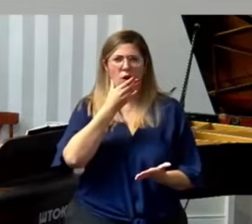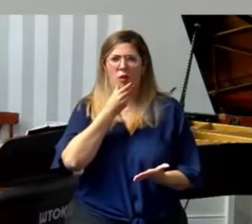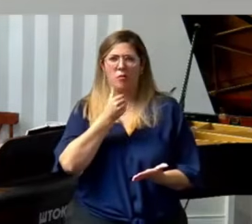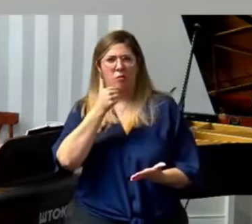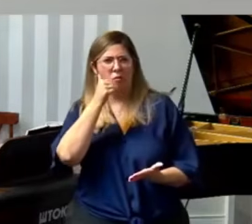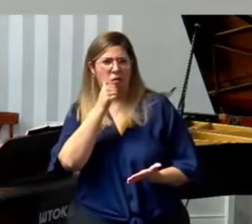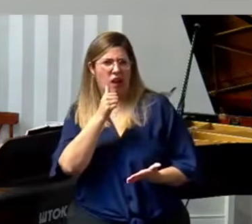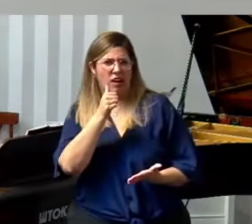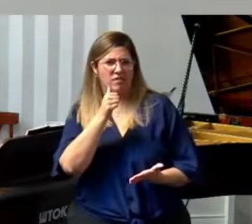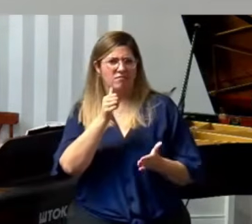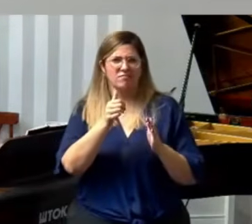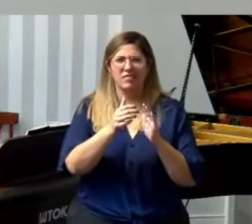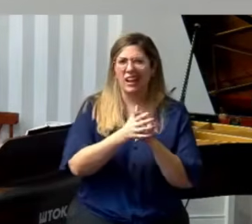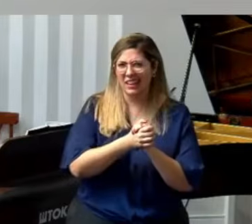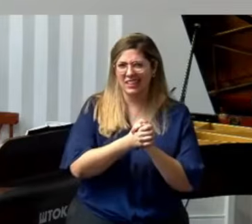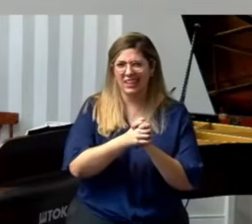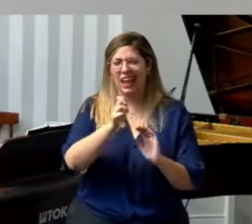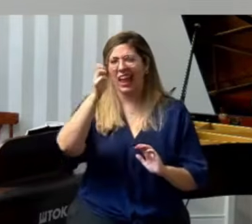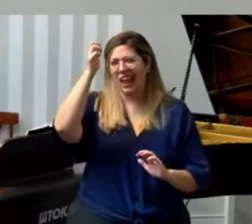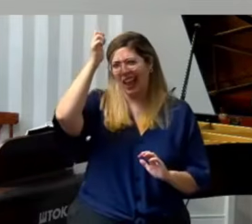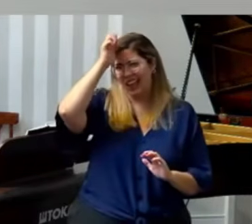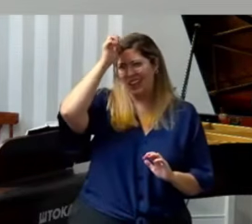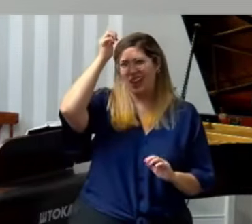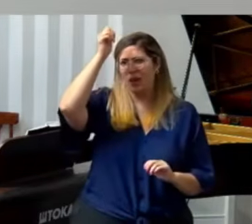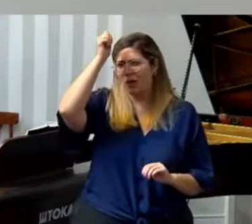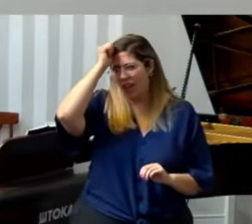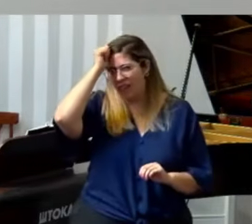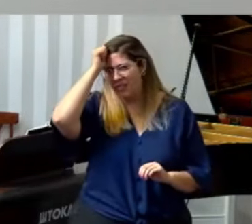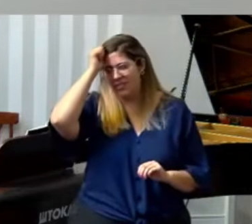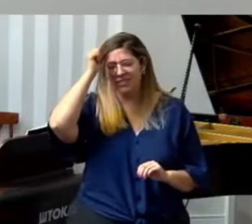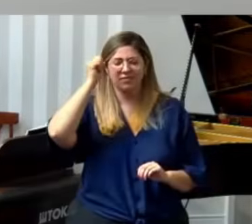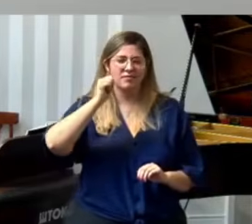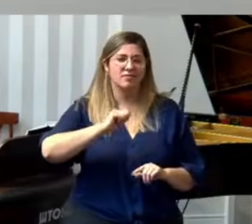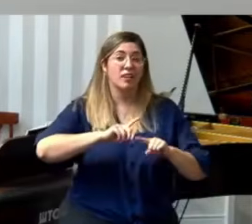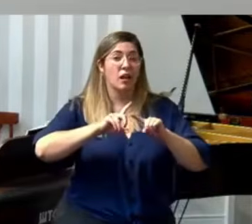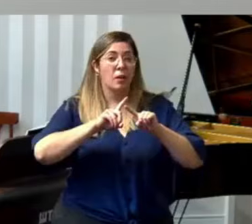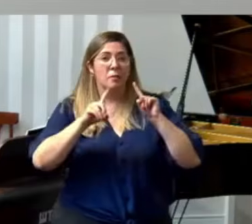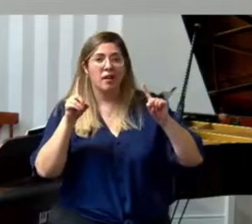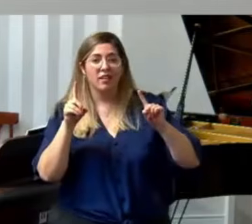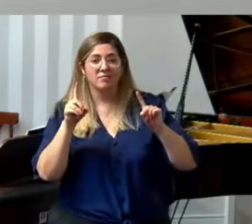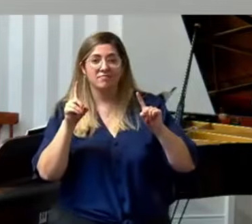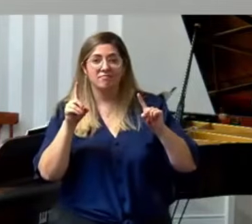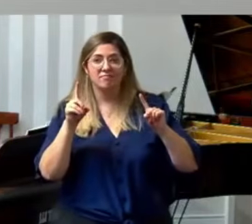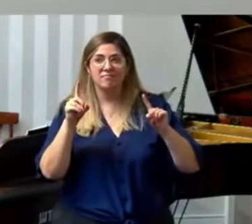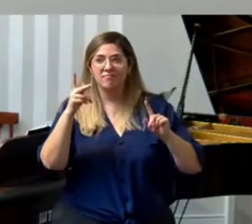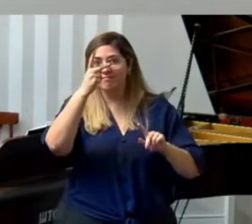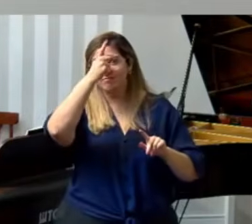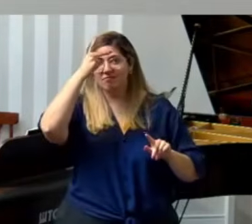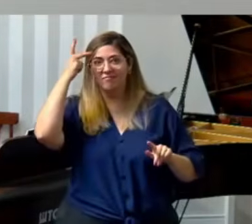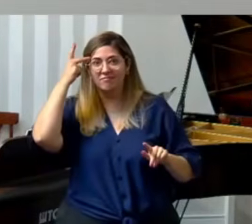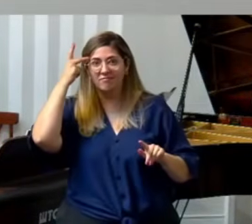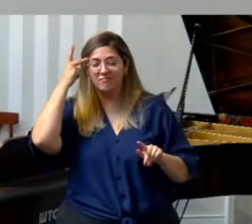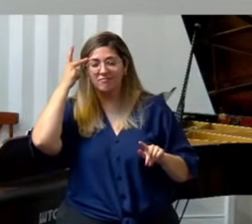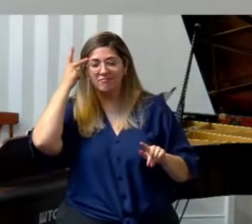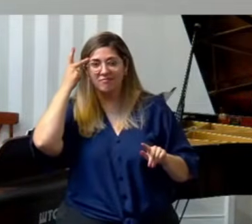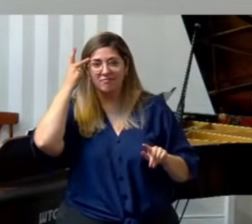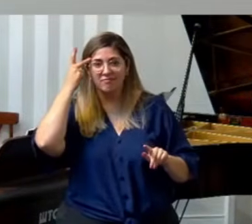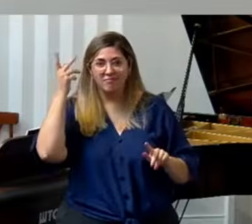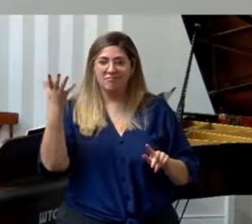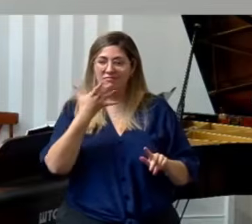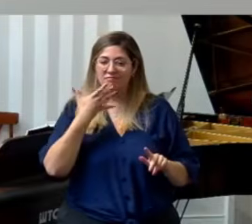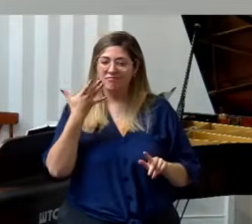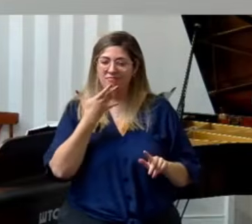humano caído, não apenas um pecador, mas alguém que foi redimido dos seus pecados, carregando consigo